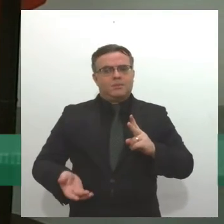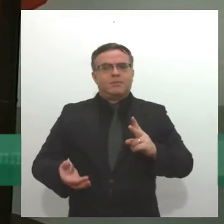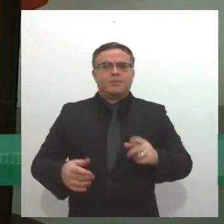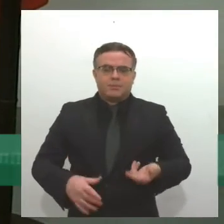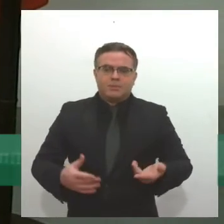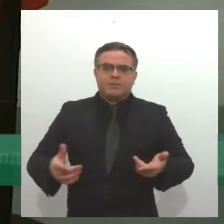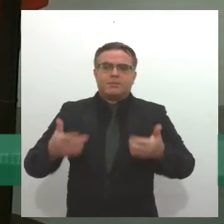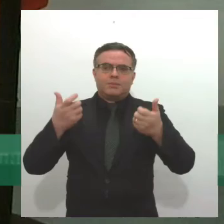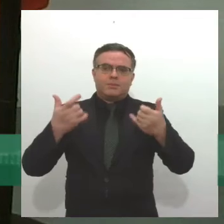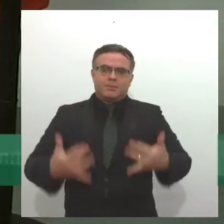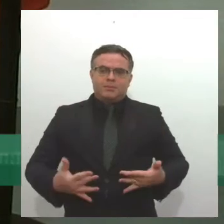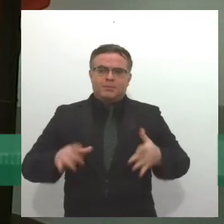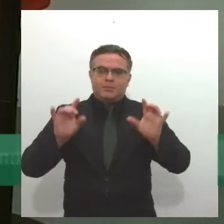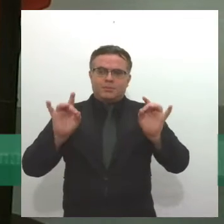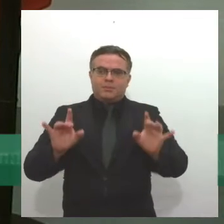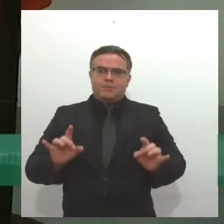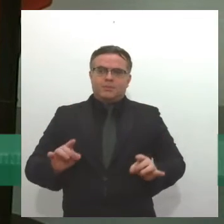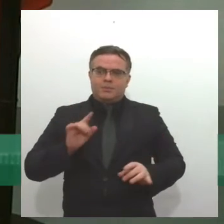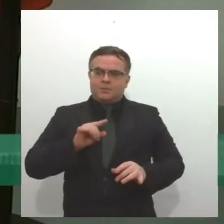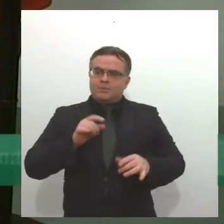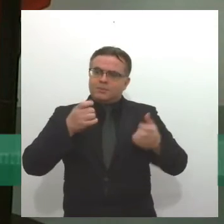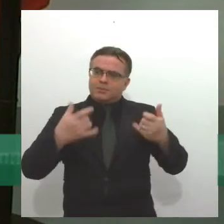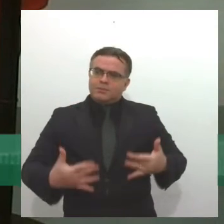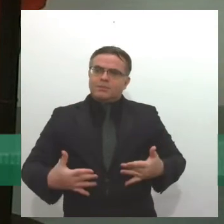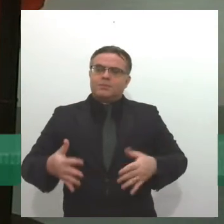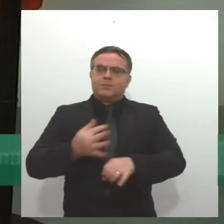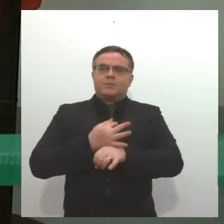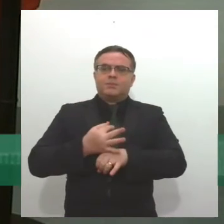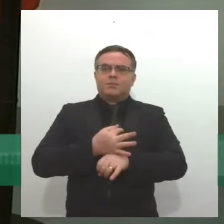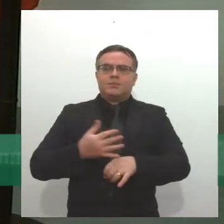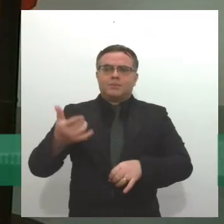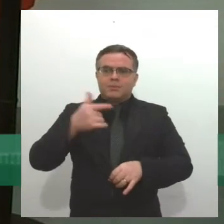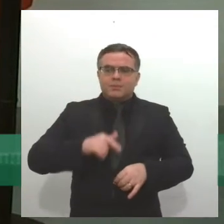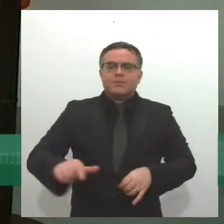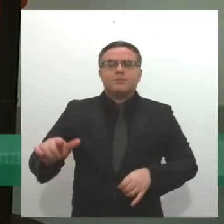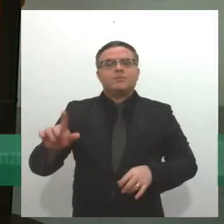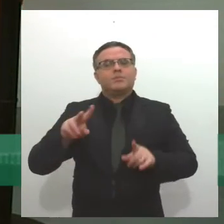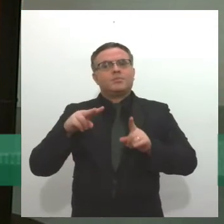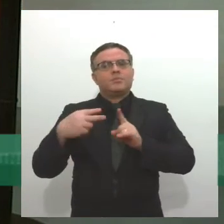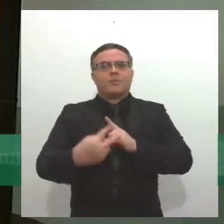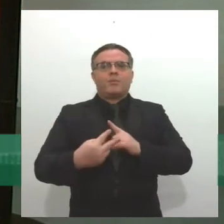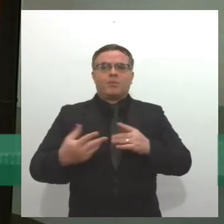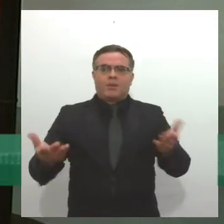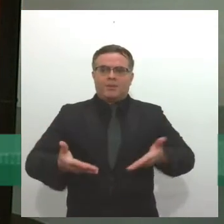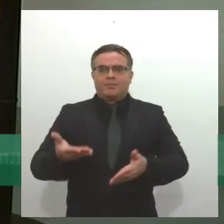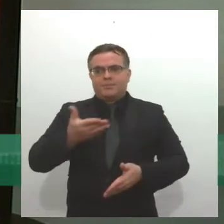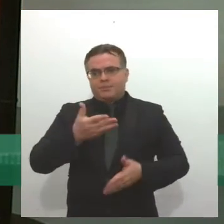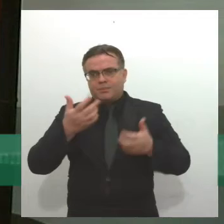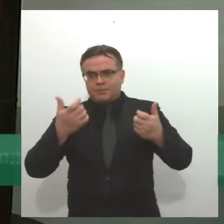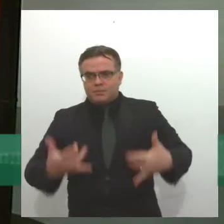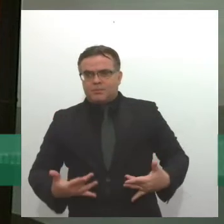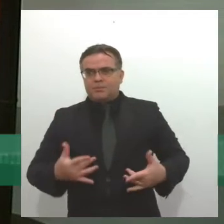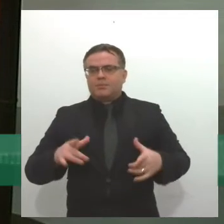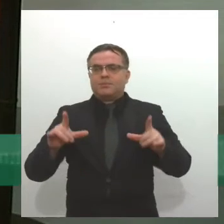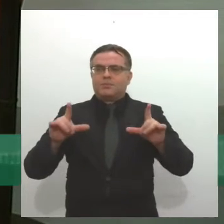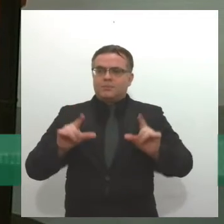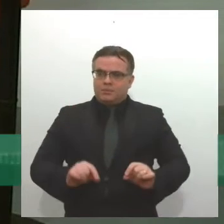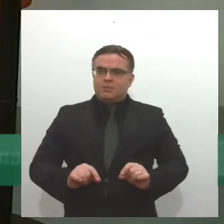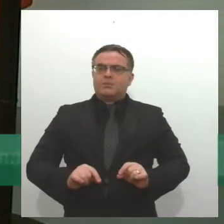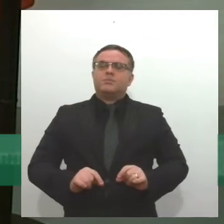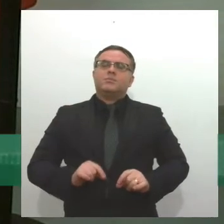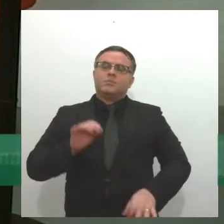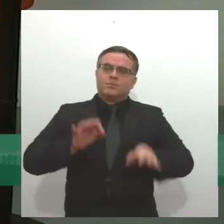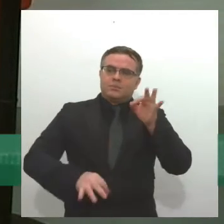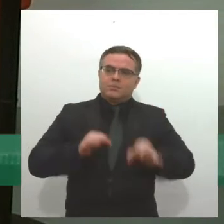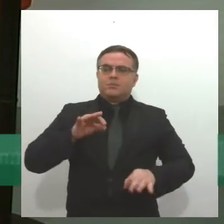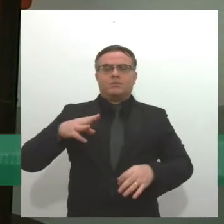gente está falando de privilégios, o senhor falou aí das férias novamente, qual a expectativa da PEC do senhor aí dessa redução de férias do Judiciário,